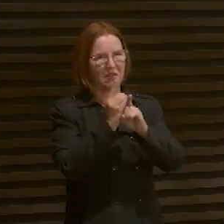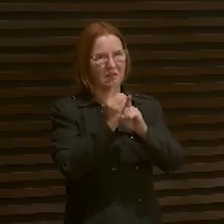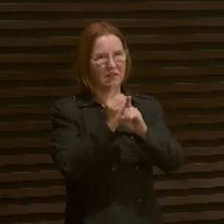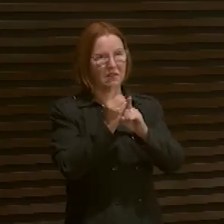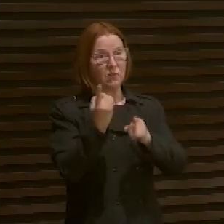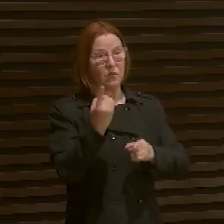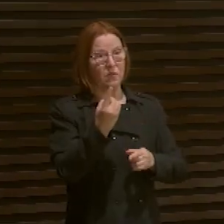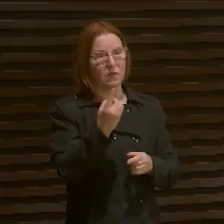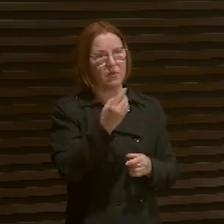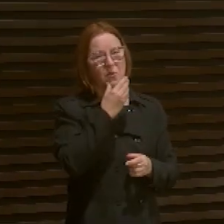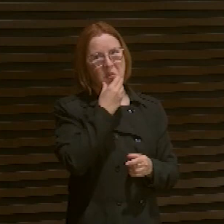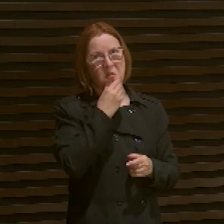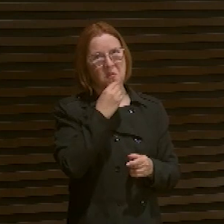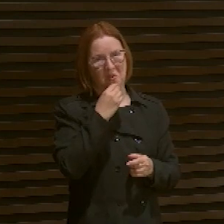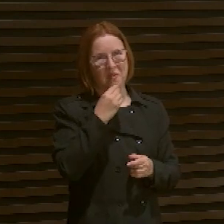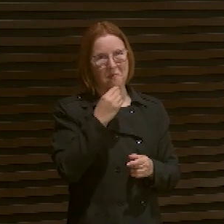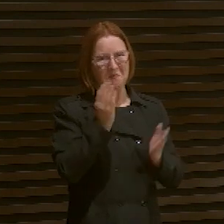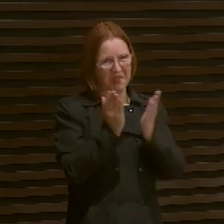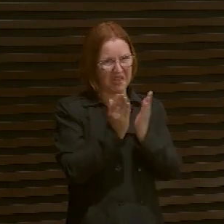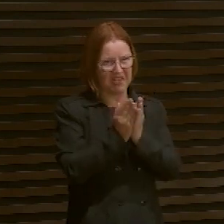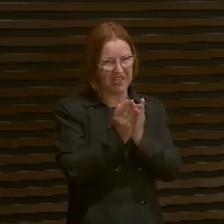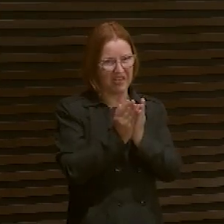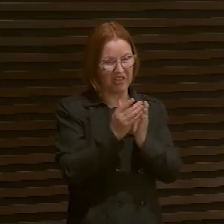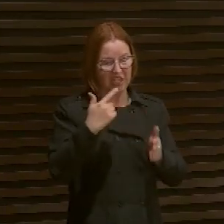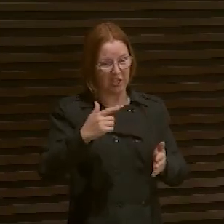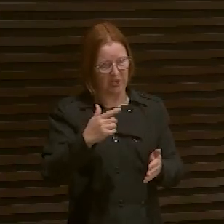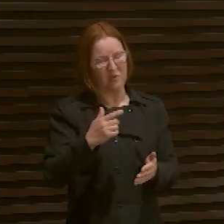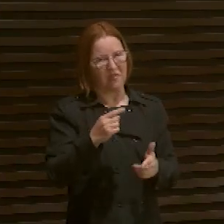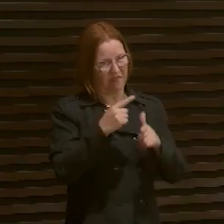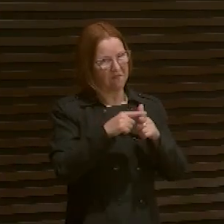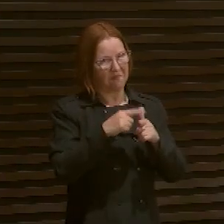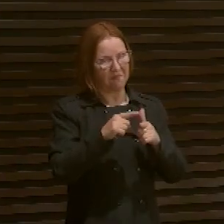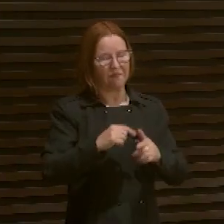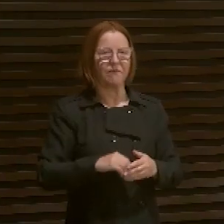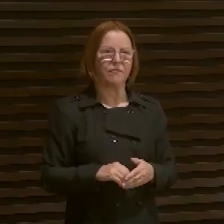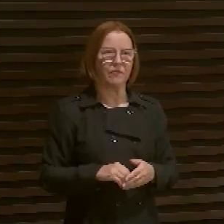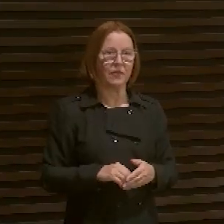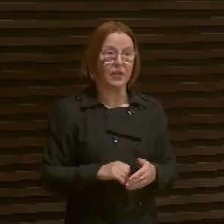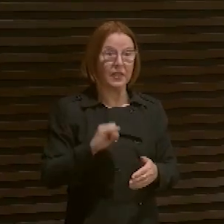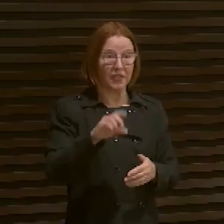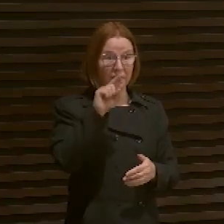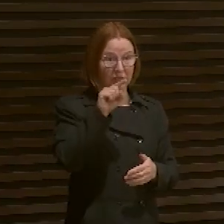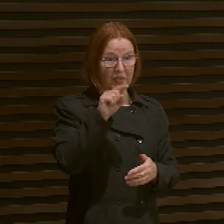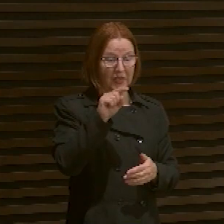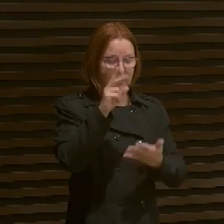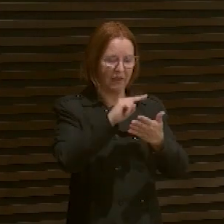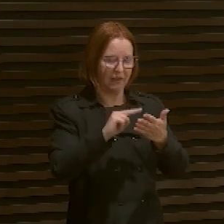sequer que não tenha passado por aflição. Se você olhar Para os